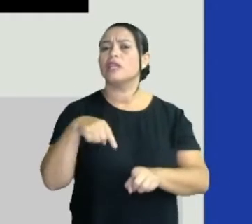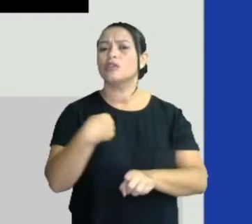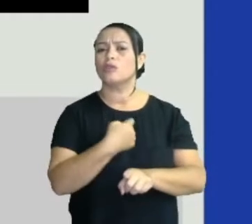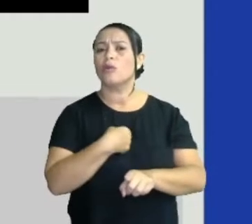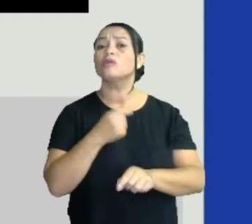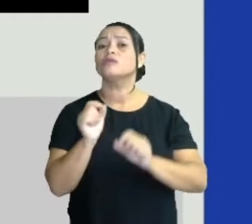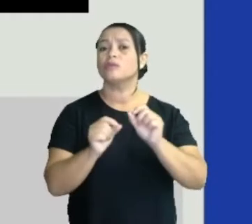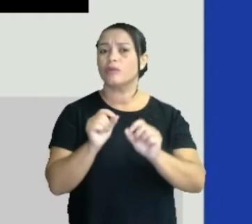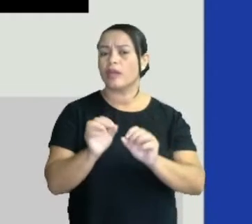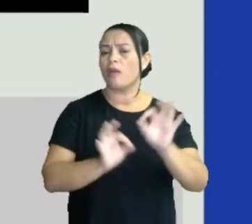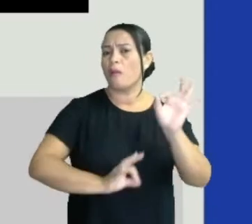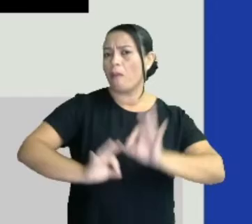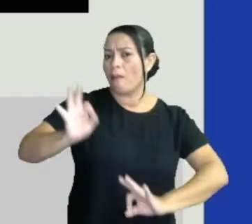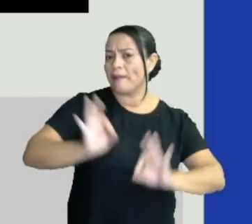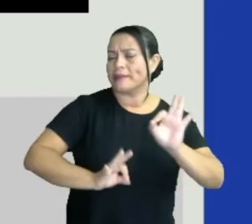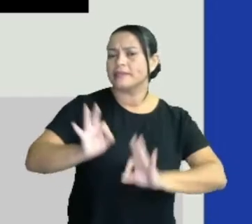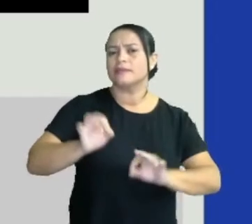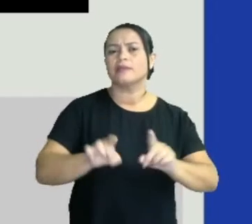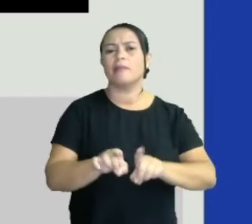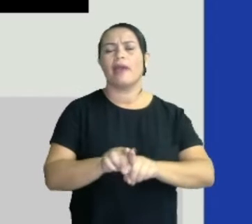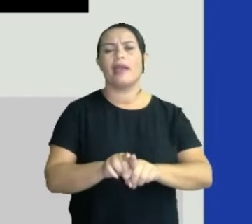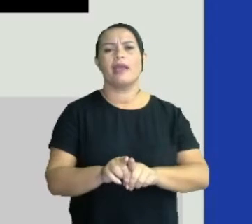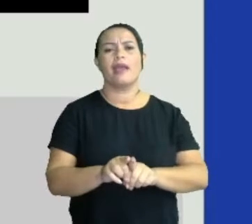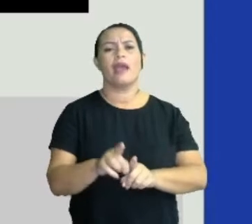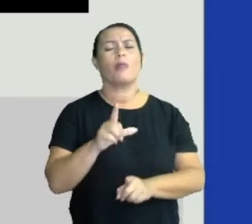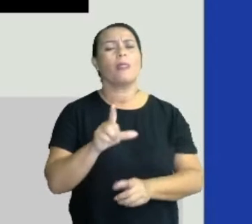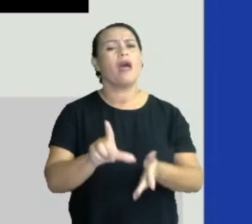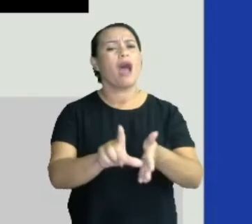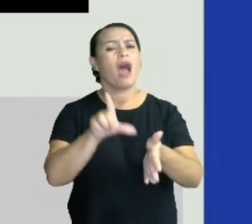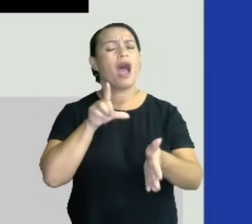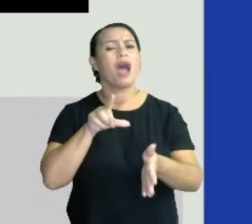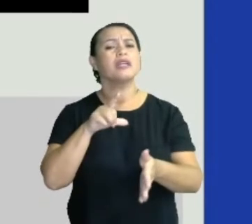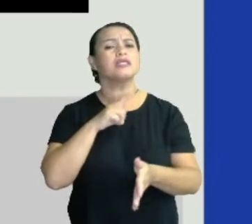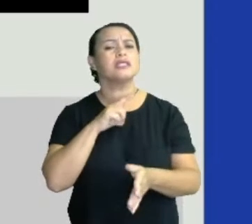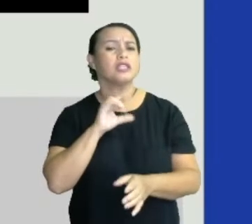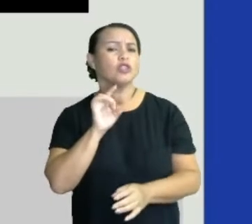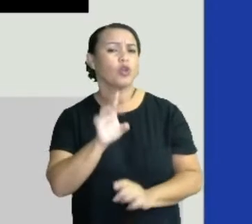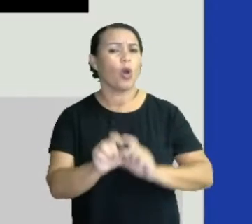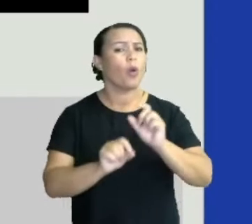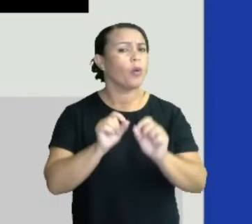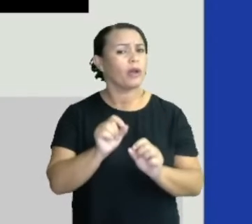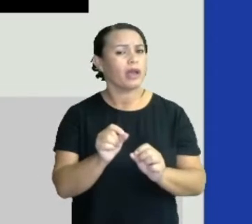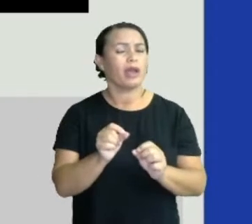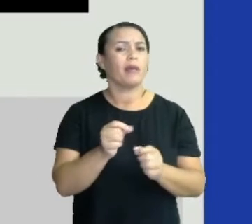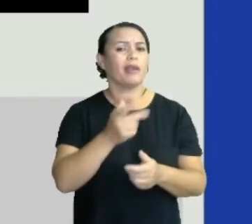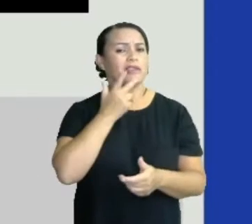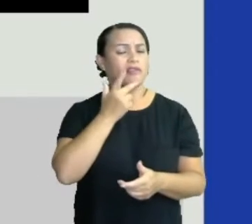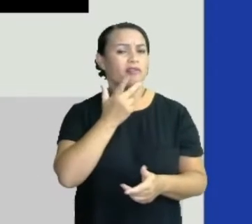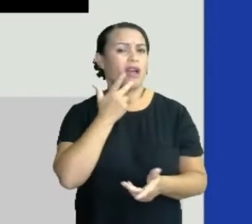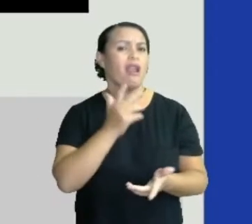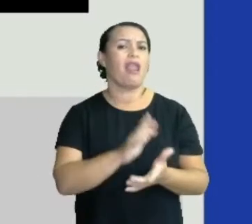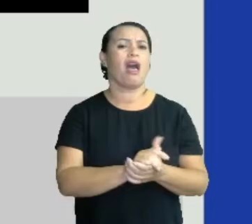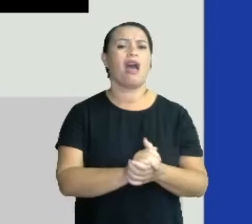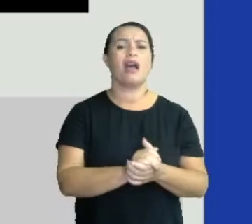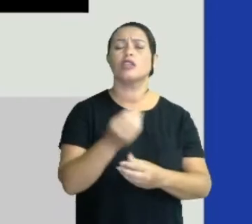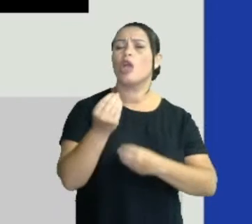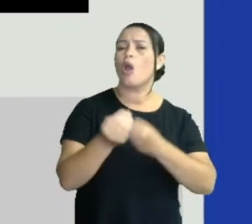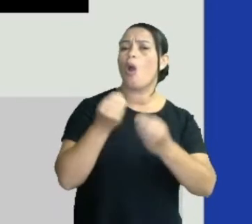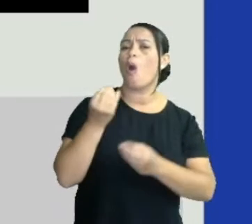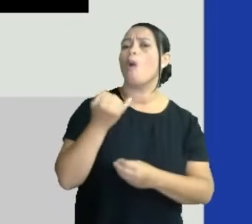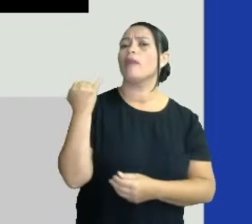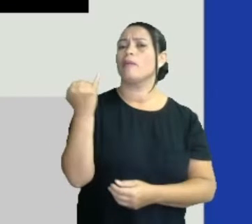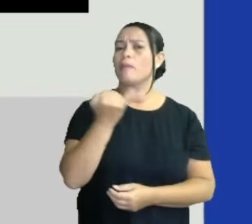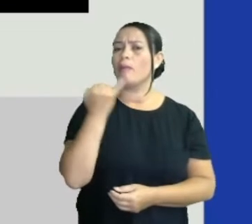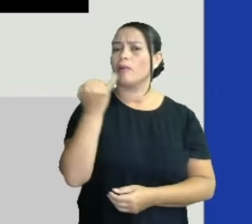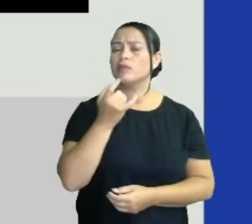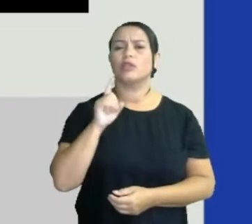Então, na nossa formação, só havia uma predisposição para se falar de como era